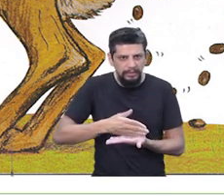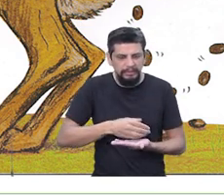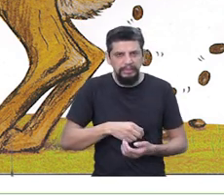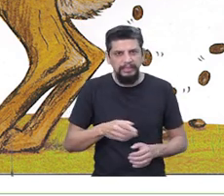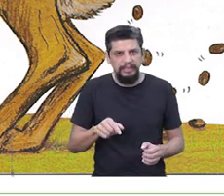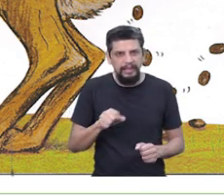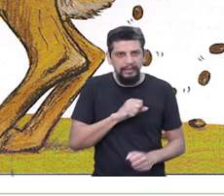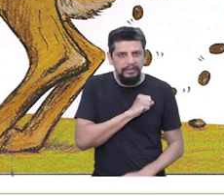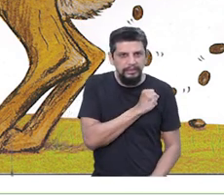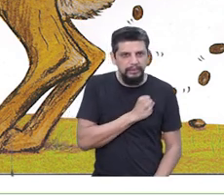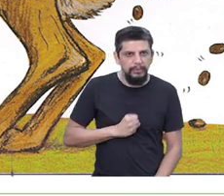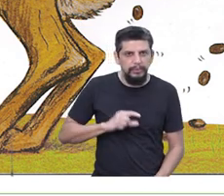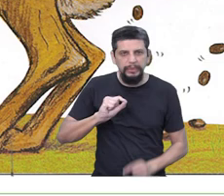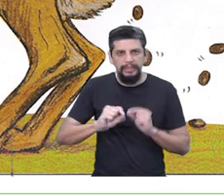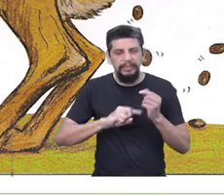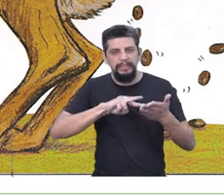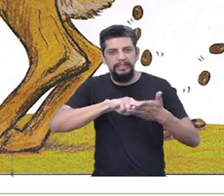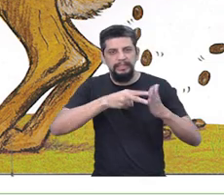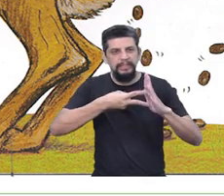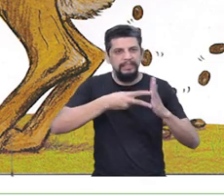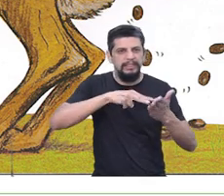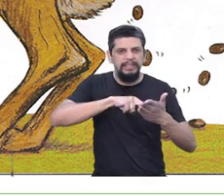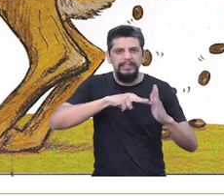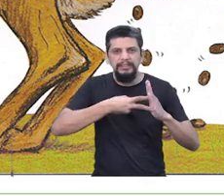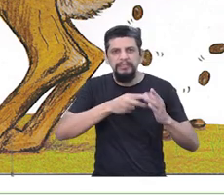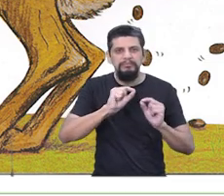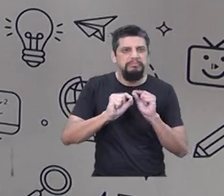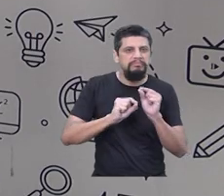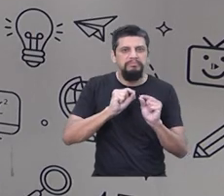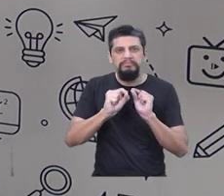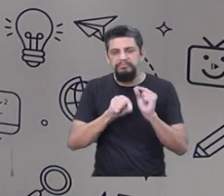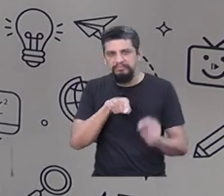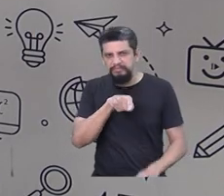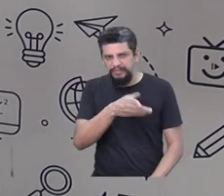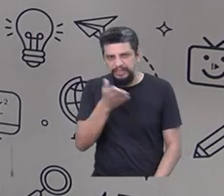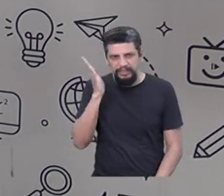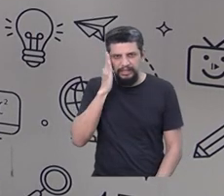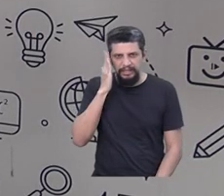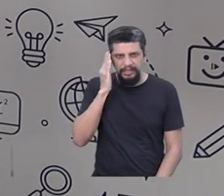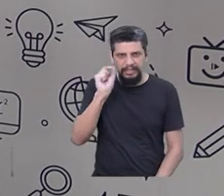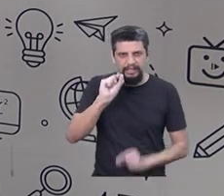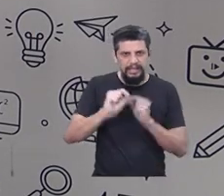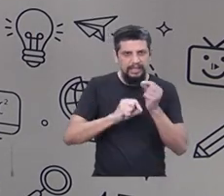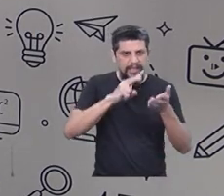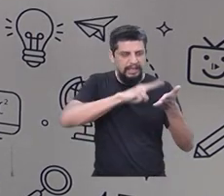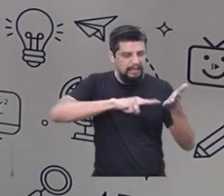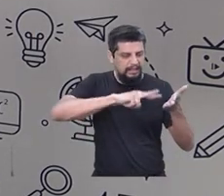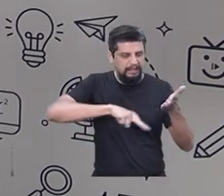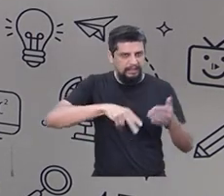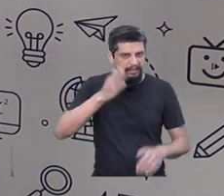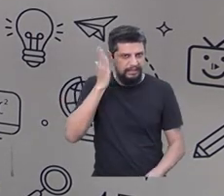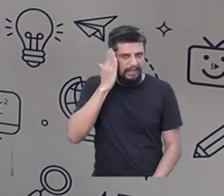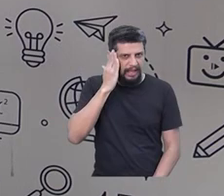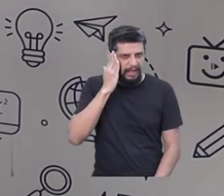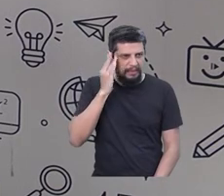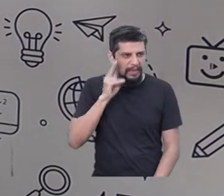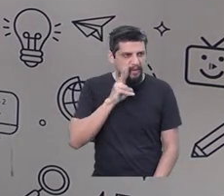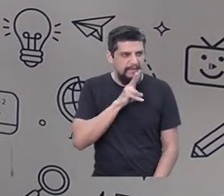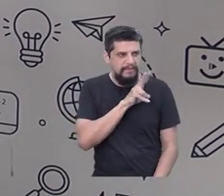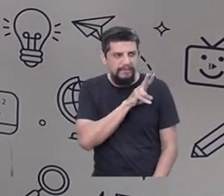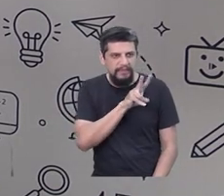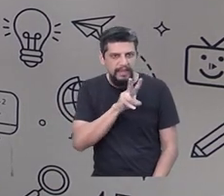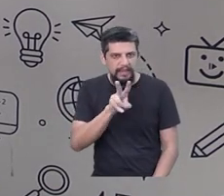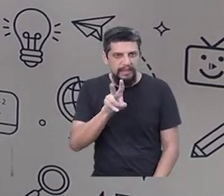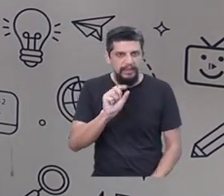do cocozinho. O que significa esses riscos, gente? Quem leu muito gibi também vê muito